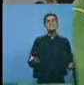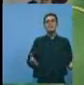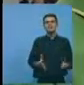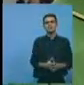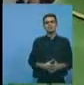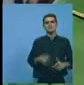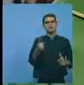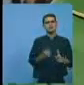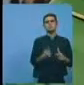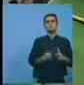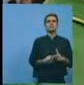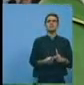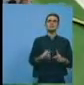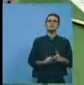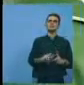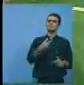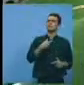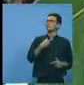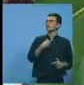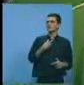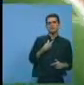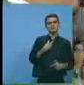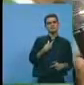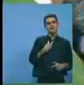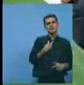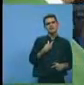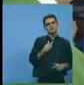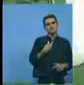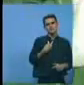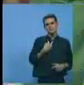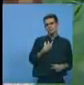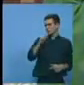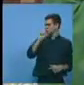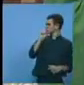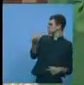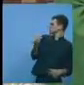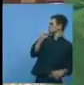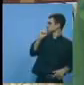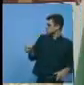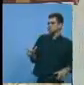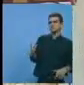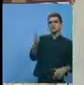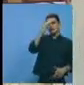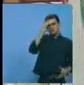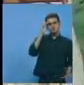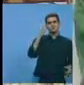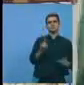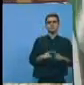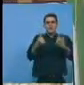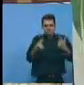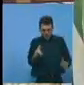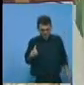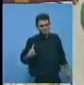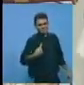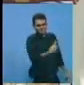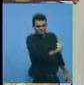botar culpado? Eu não vou ter mais em quem botar a culpa? Por que que São Paulo se